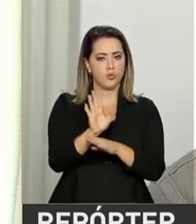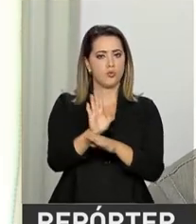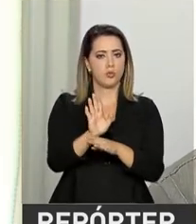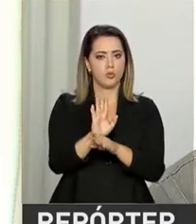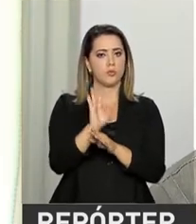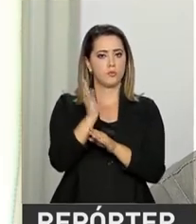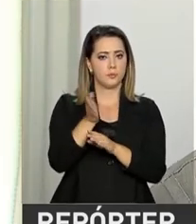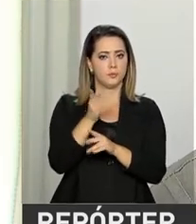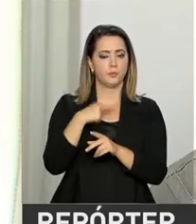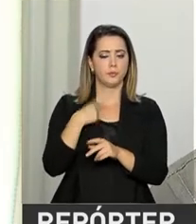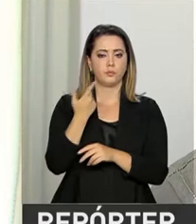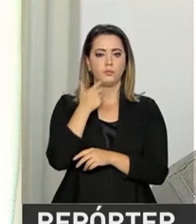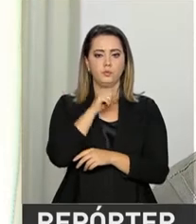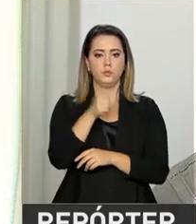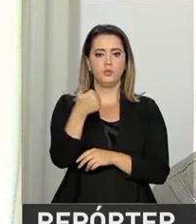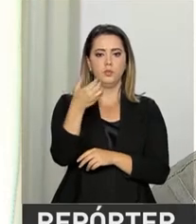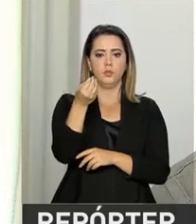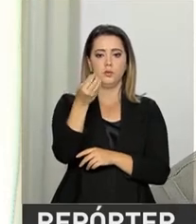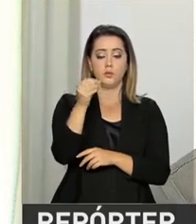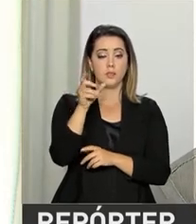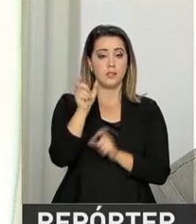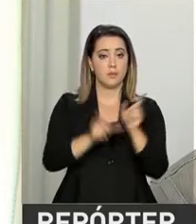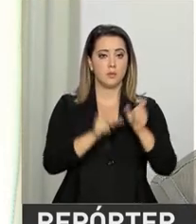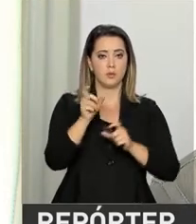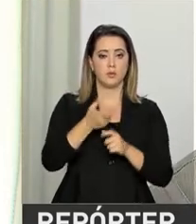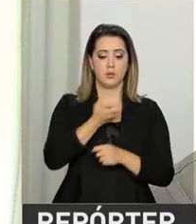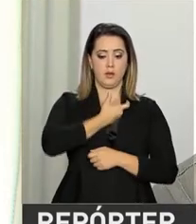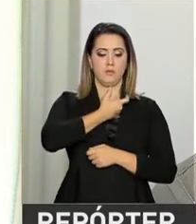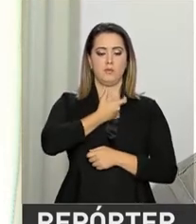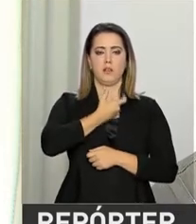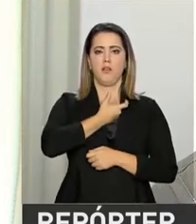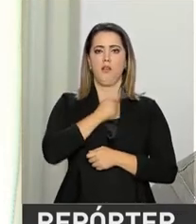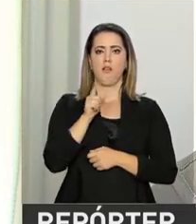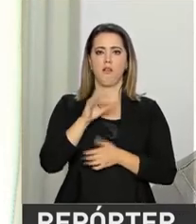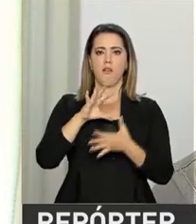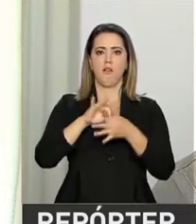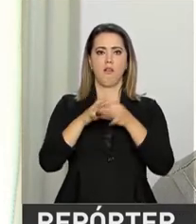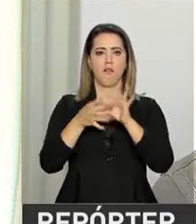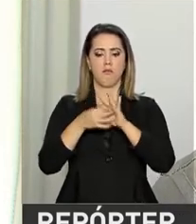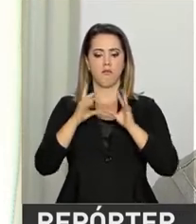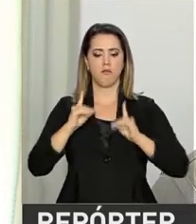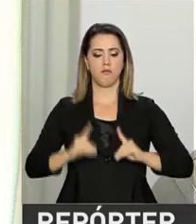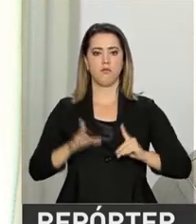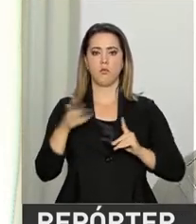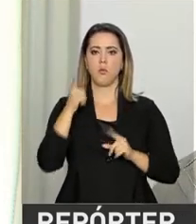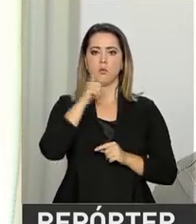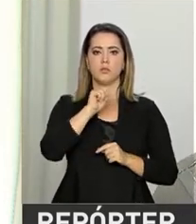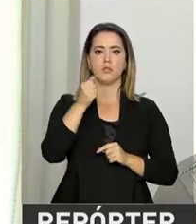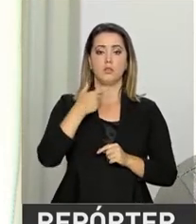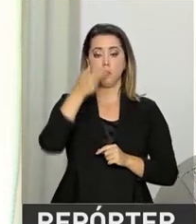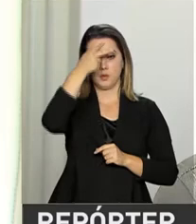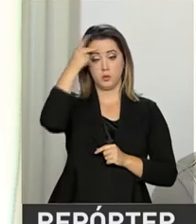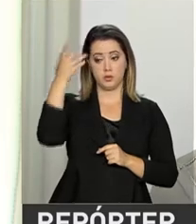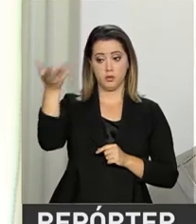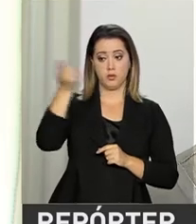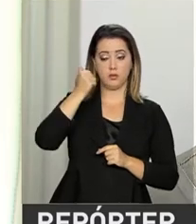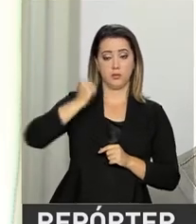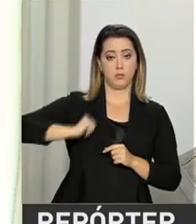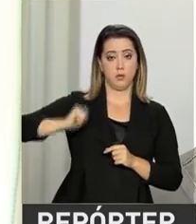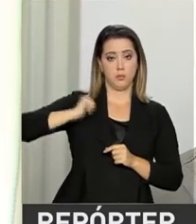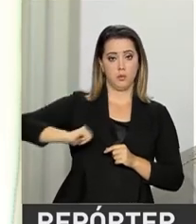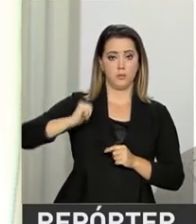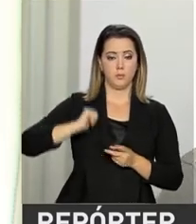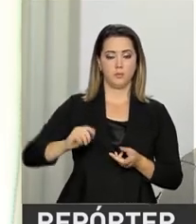quando a gente teve aí 100% da delegação das medalhas paralímpicas foram conquistadas por atletas bolsistas.